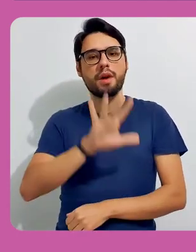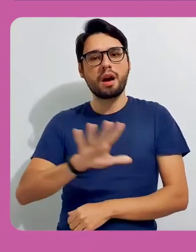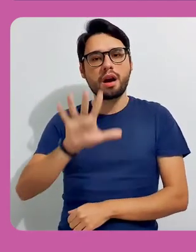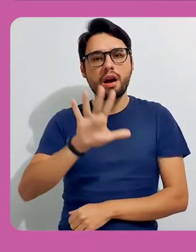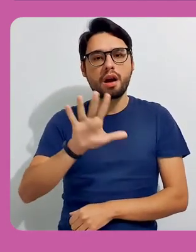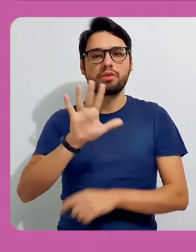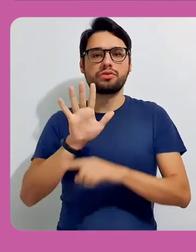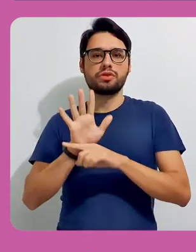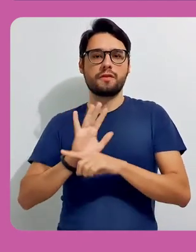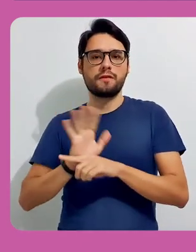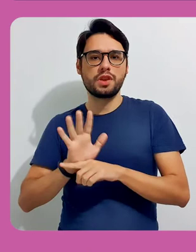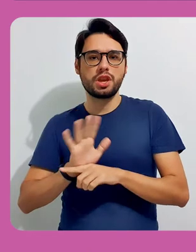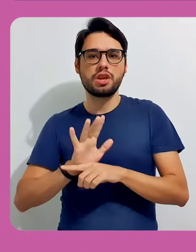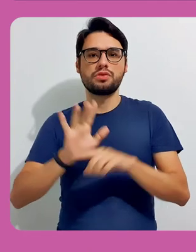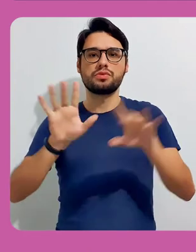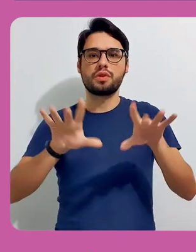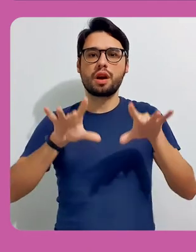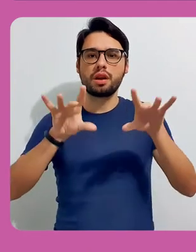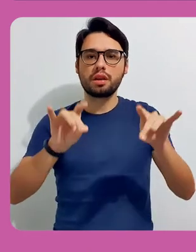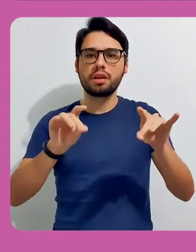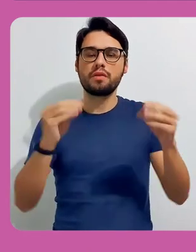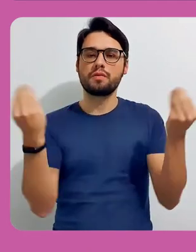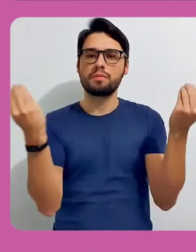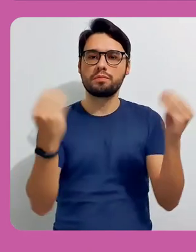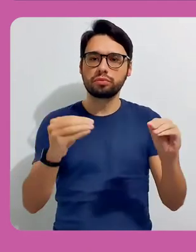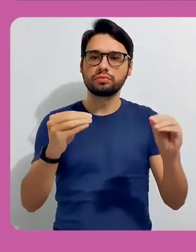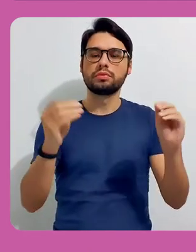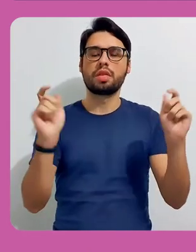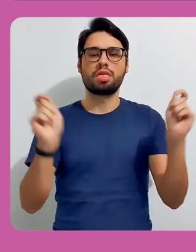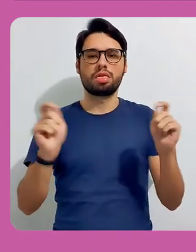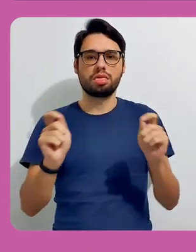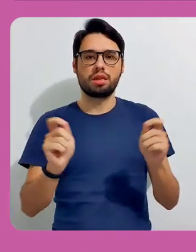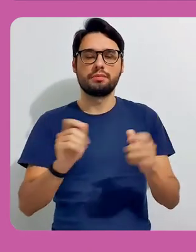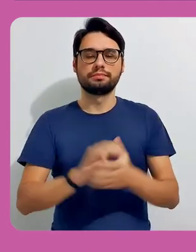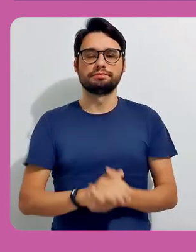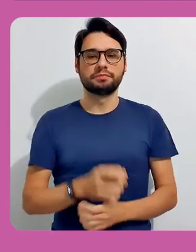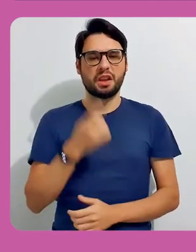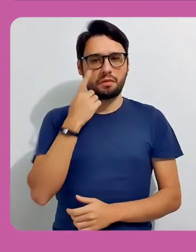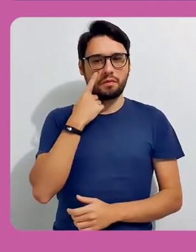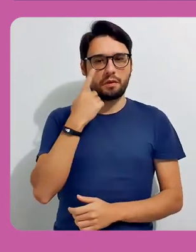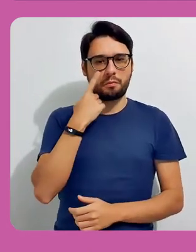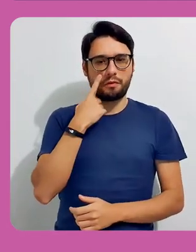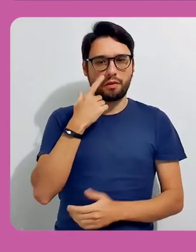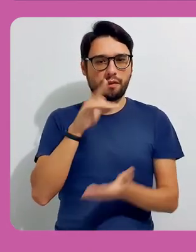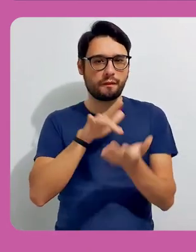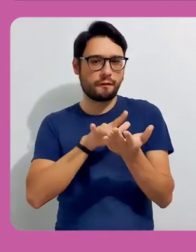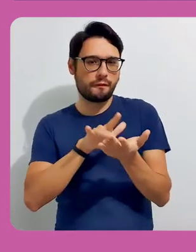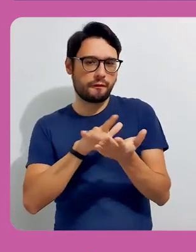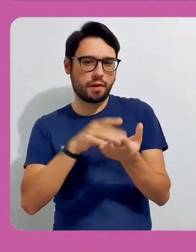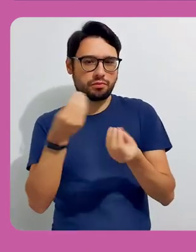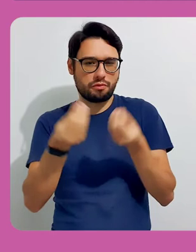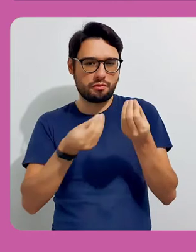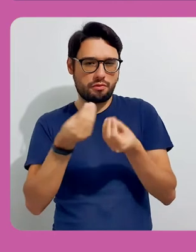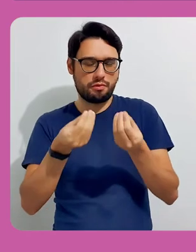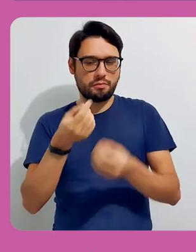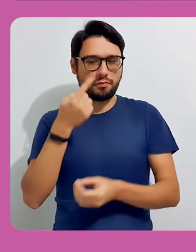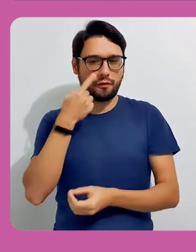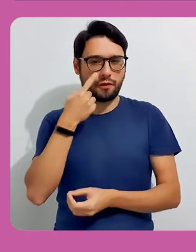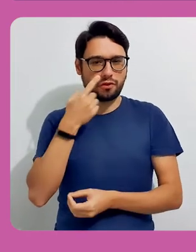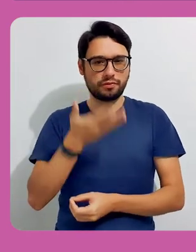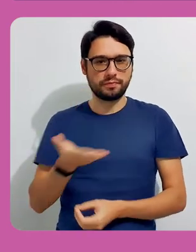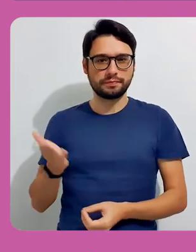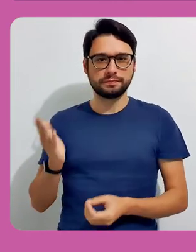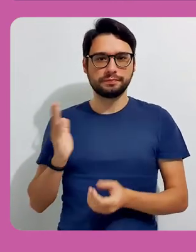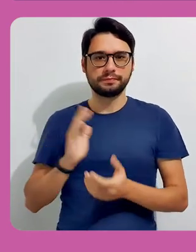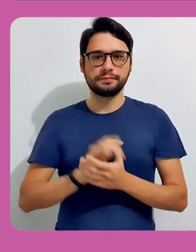recursos permitidos por ele como imagens e vídeos ou arquivos né eu vou fazer só a